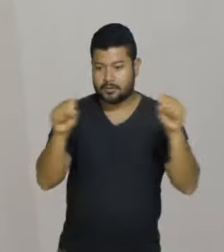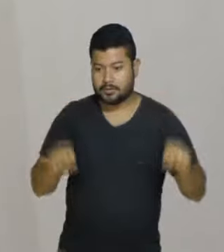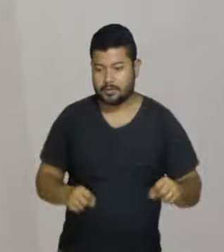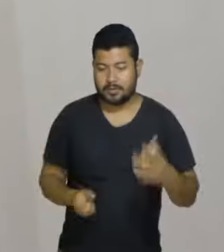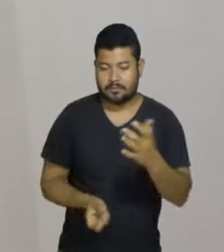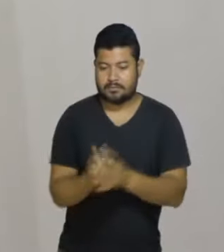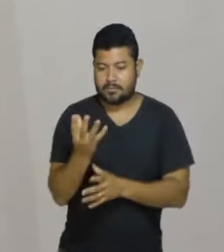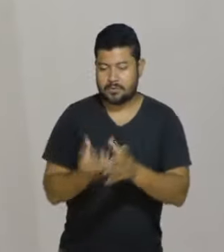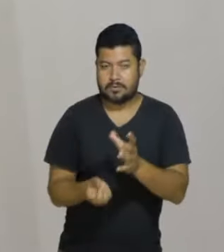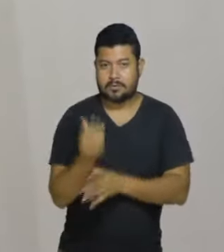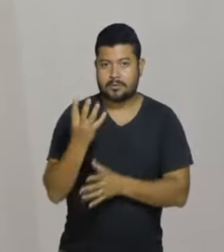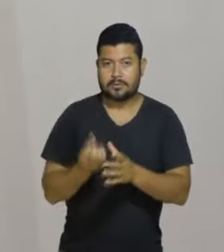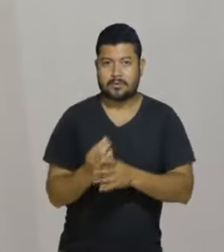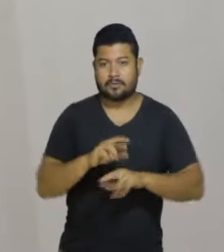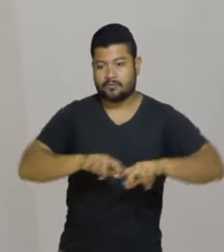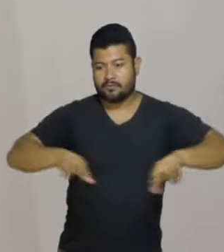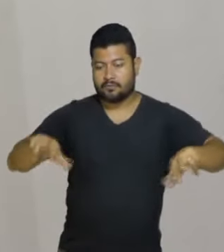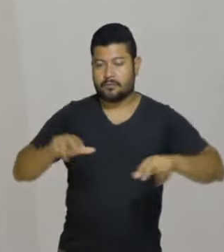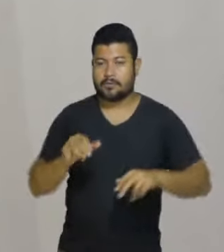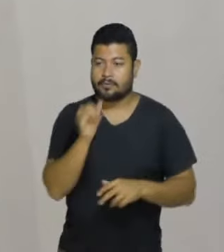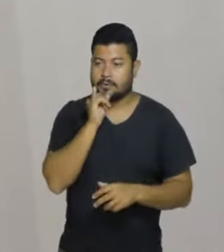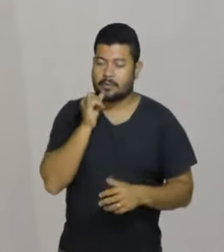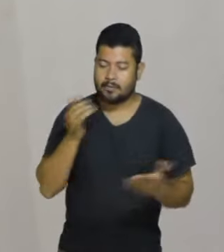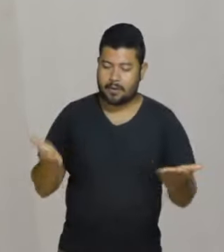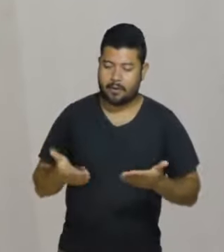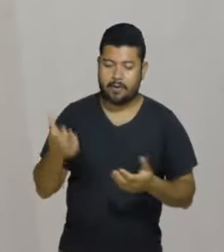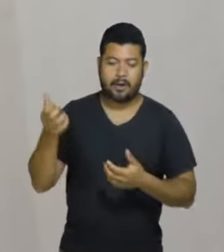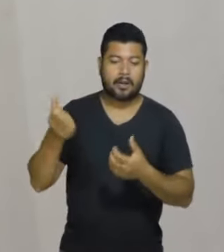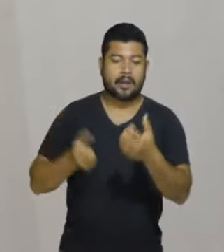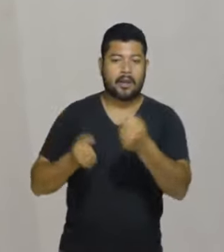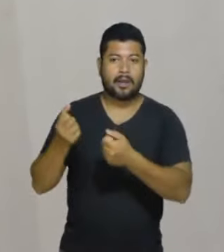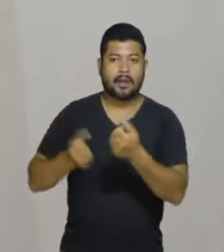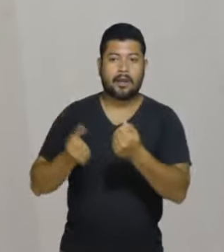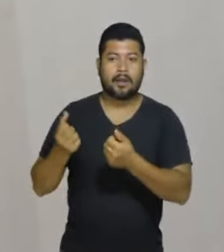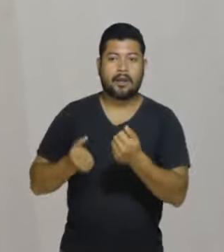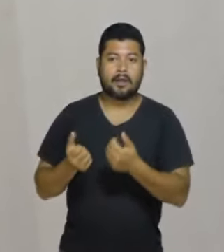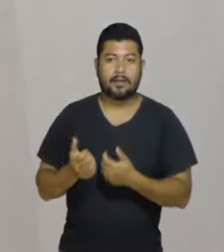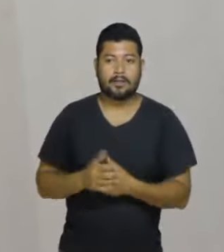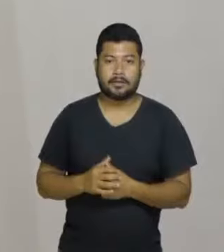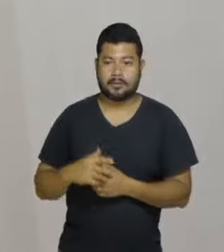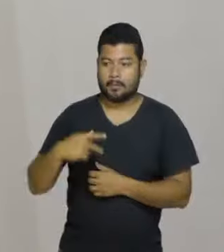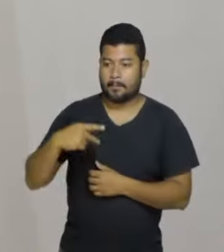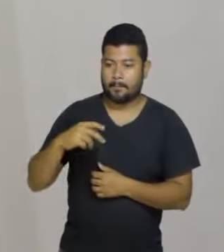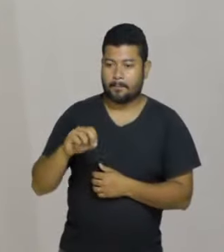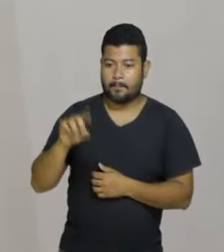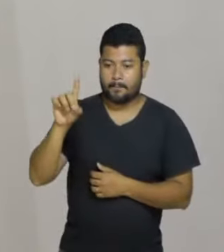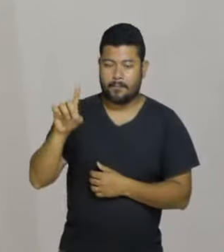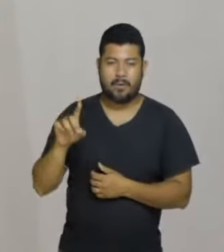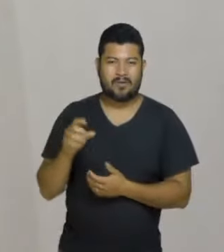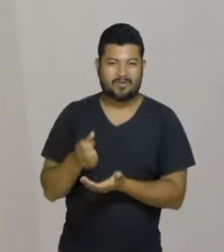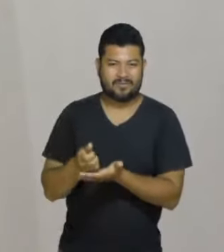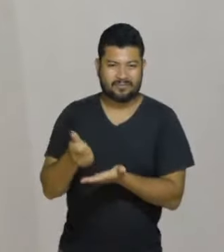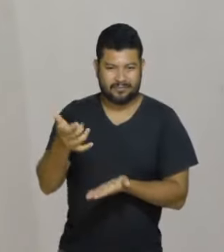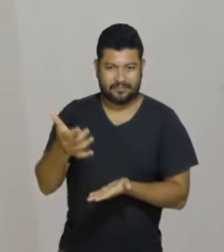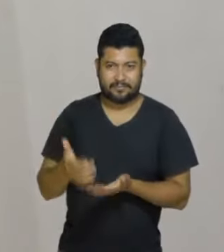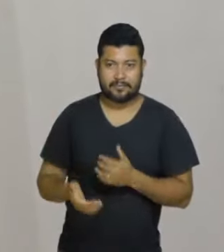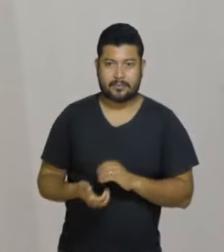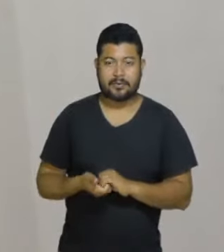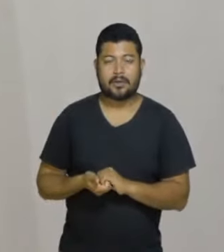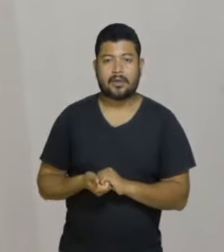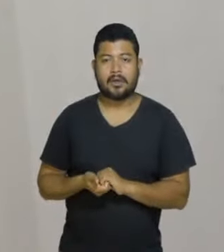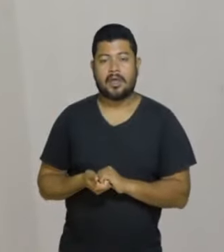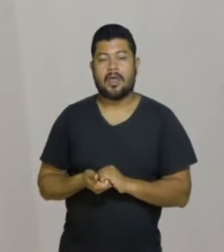alimentos. Hoje eu quero falar do leite. O leite em pó em Santa Catarina. Aliás, o leite que tem